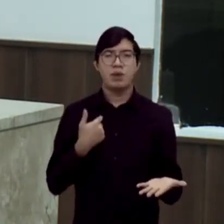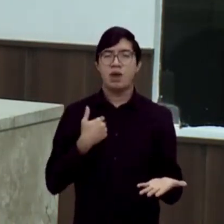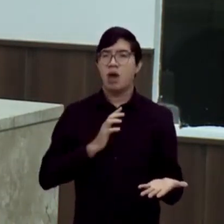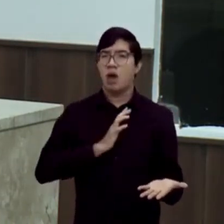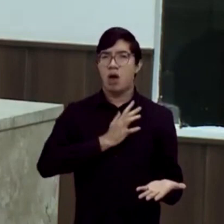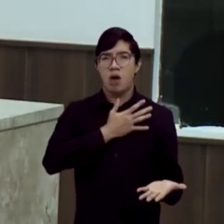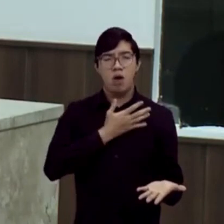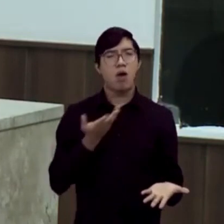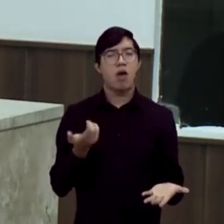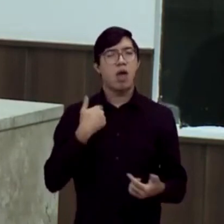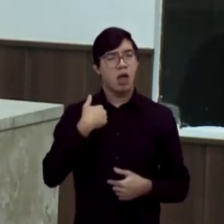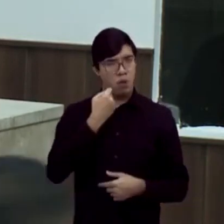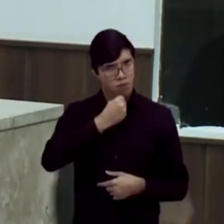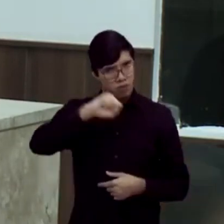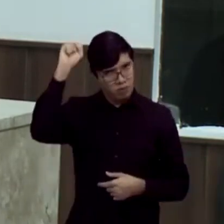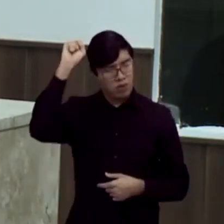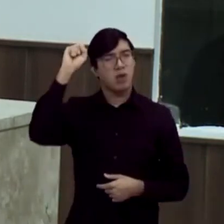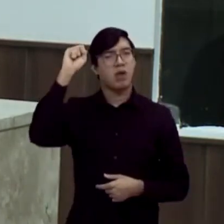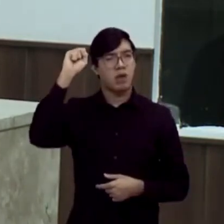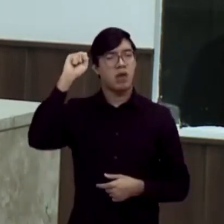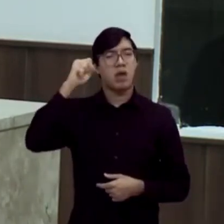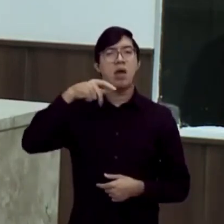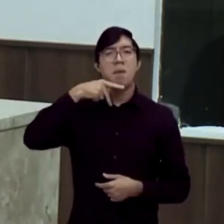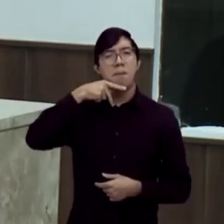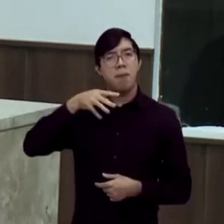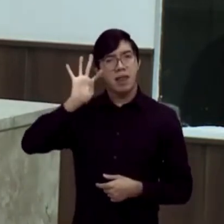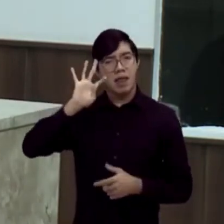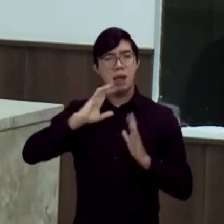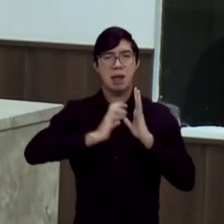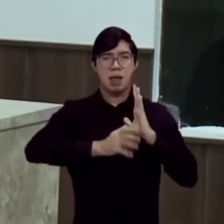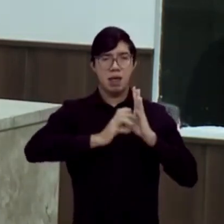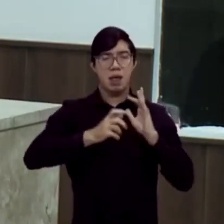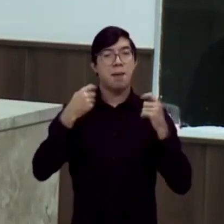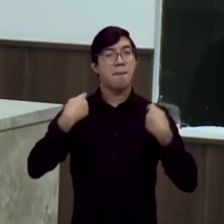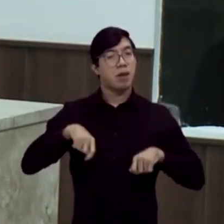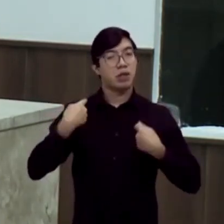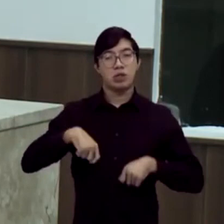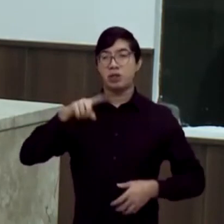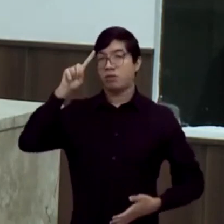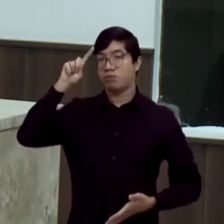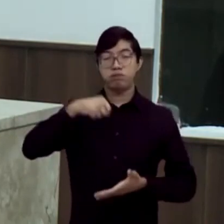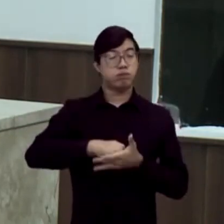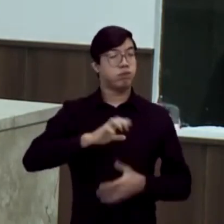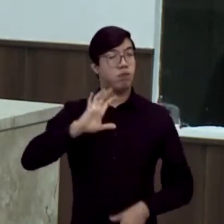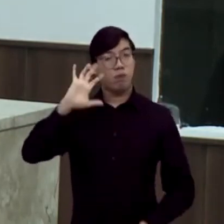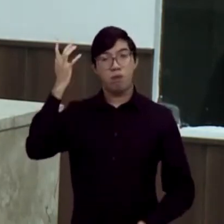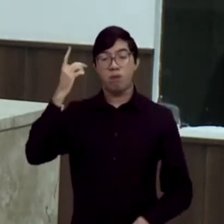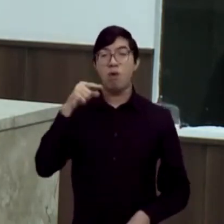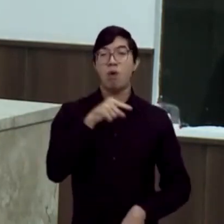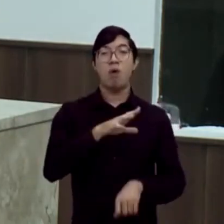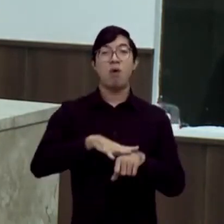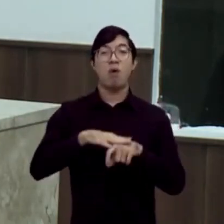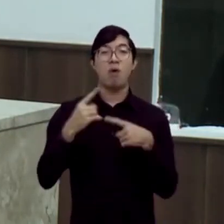né, defendendo que o nosso partido tome uma decisão urgente contra este vereador